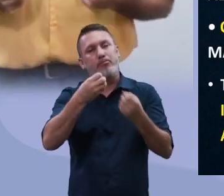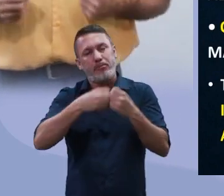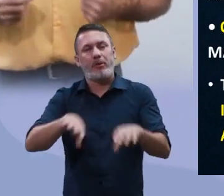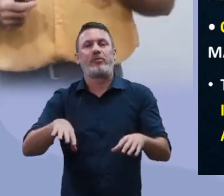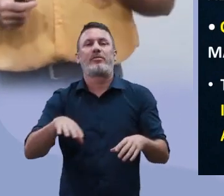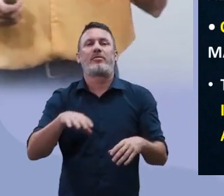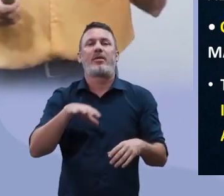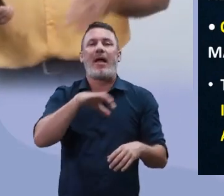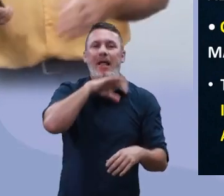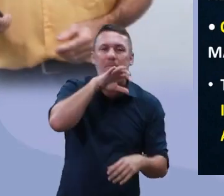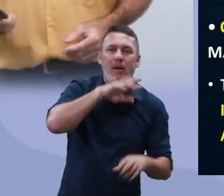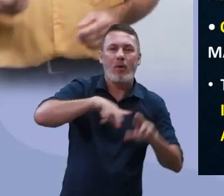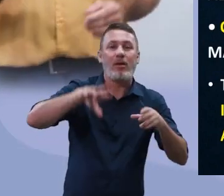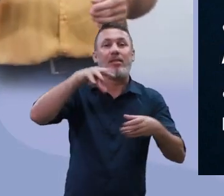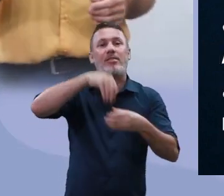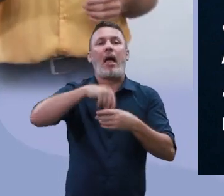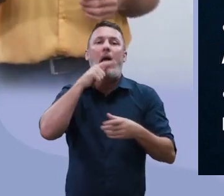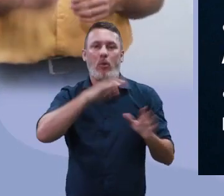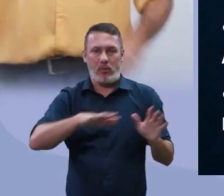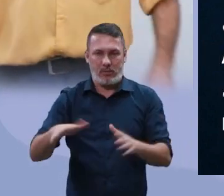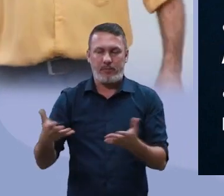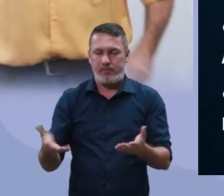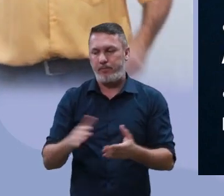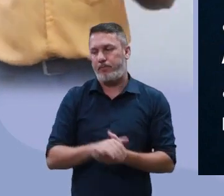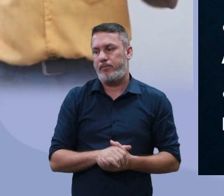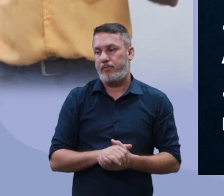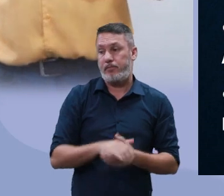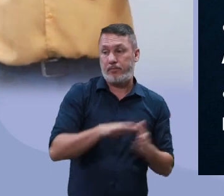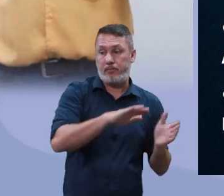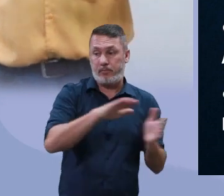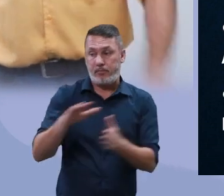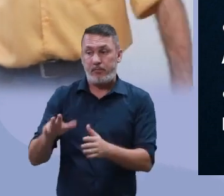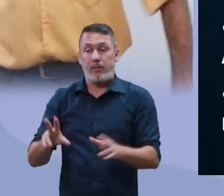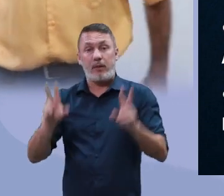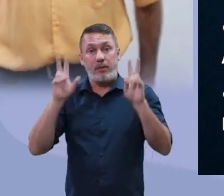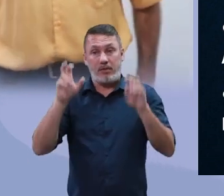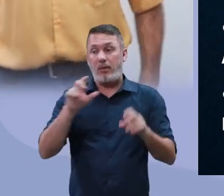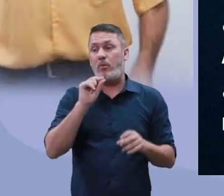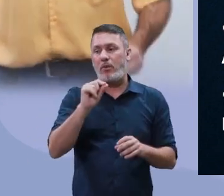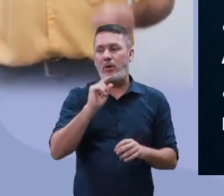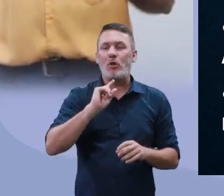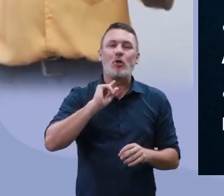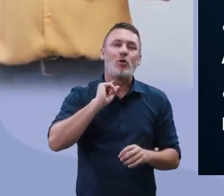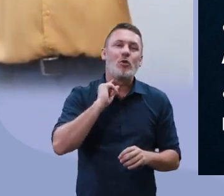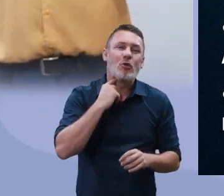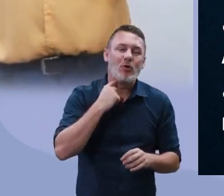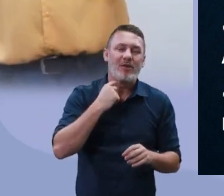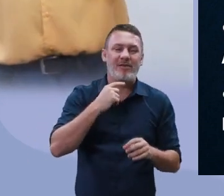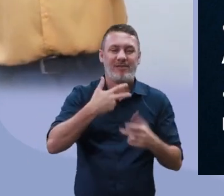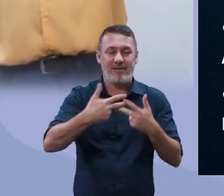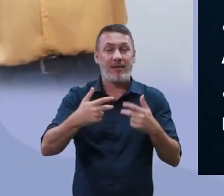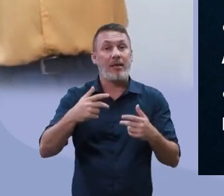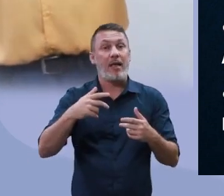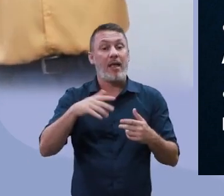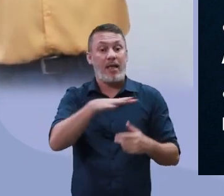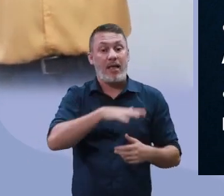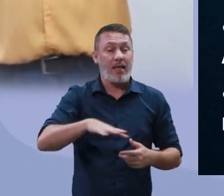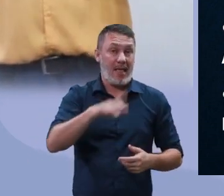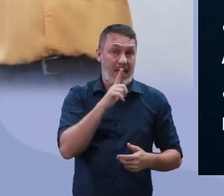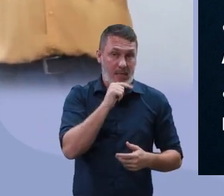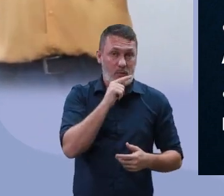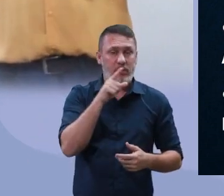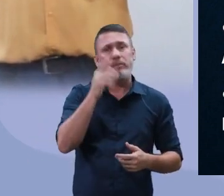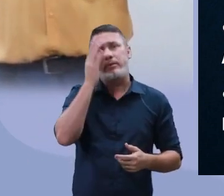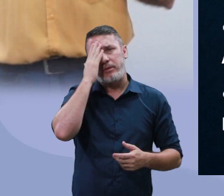aos ecossistemas marinhos. E aí, quando nós falamos da poluição das águas, temos que lembrar que a poluição